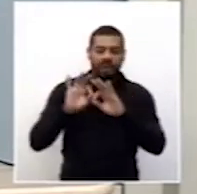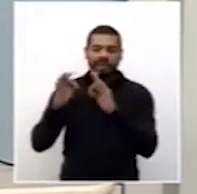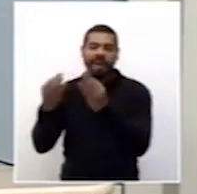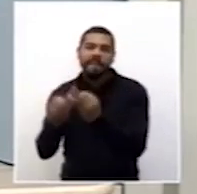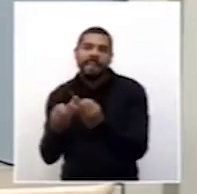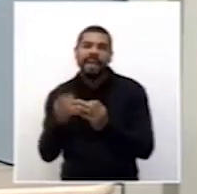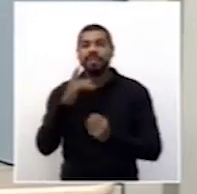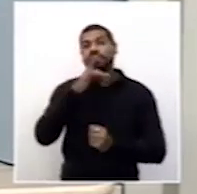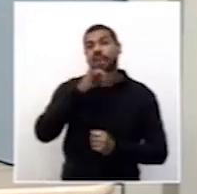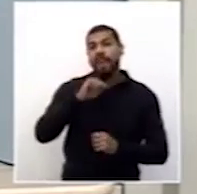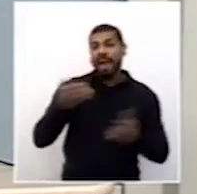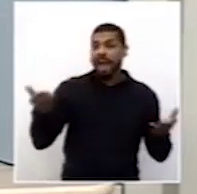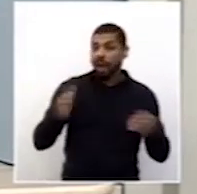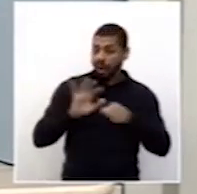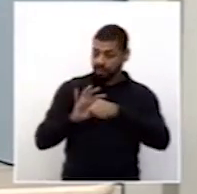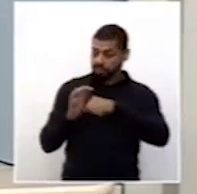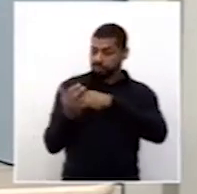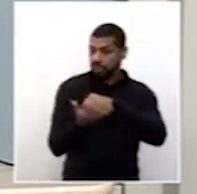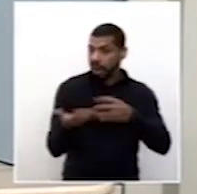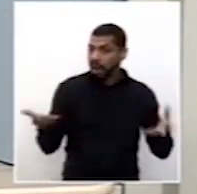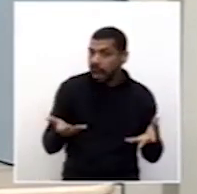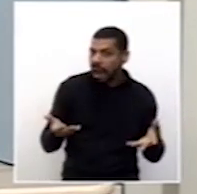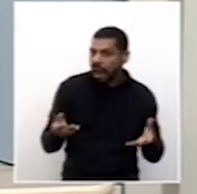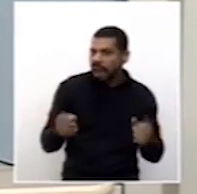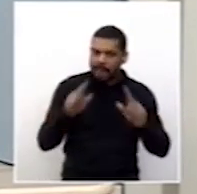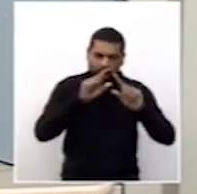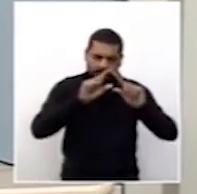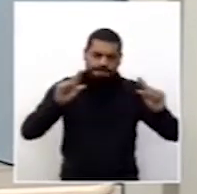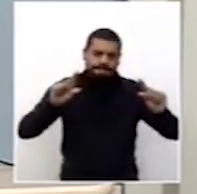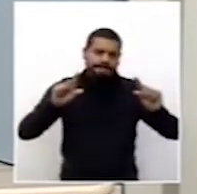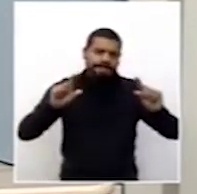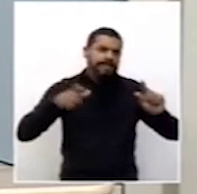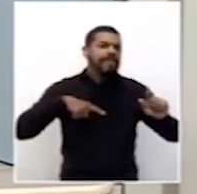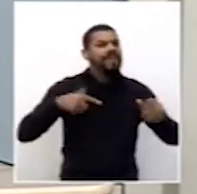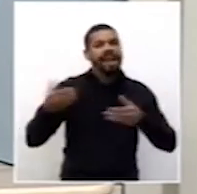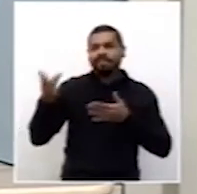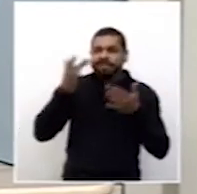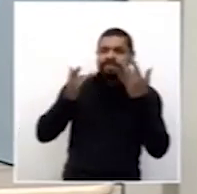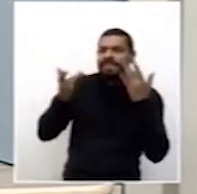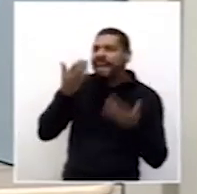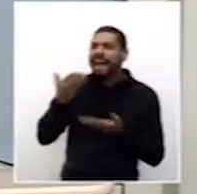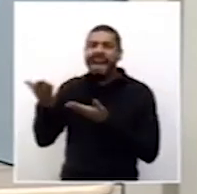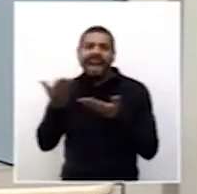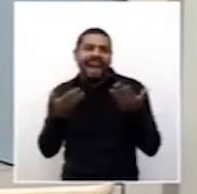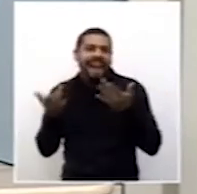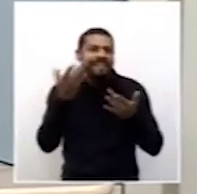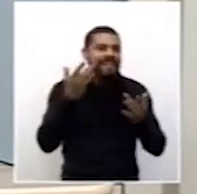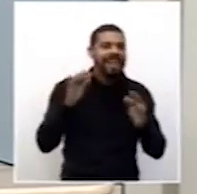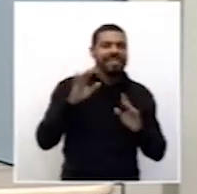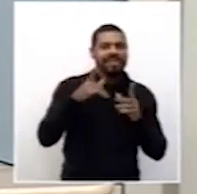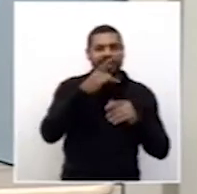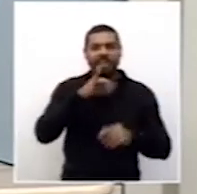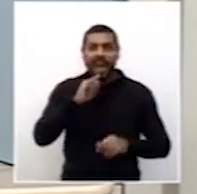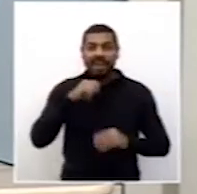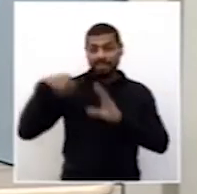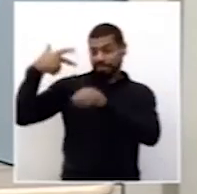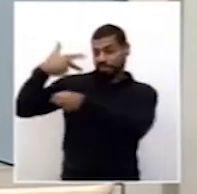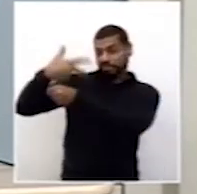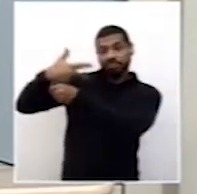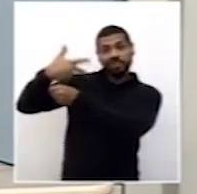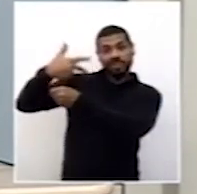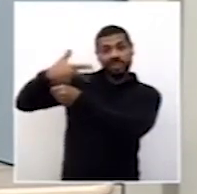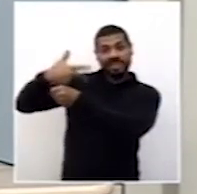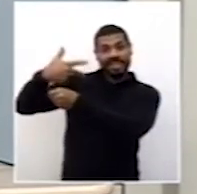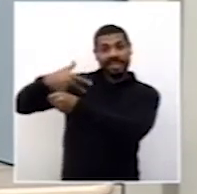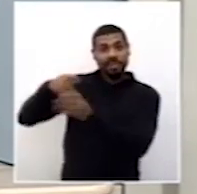de pandemia que você está em casa, pega um trecho, faz uma cena com seu pai. Faça um teatro, filme e mande para o seu professor de